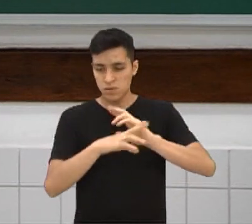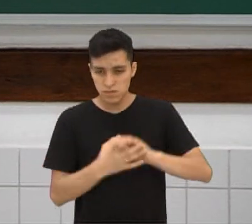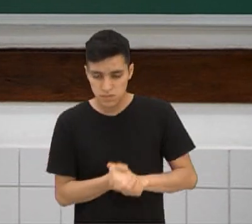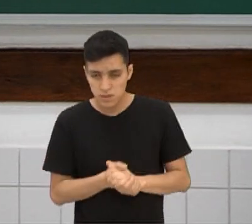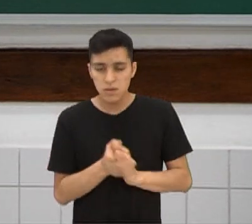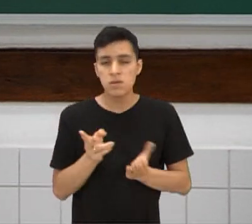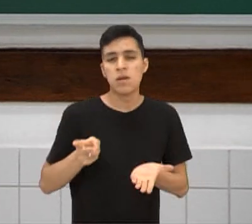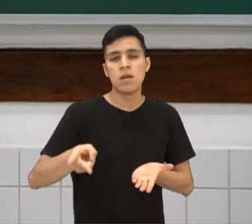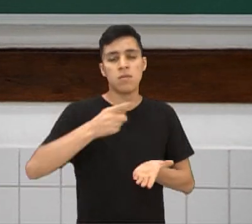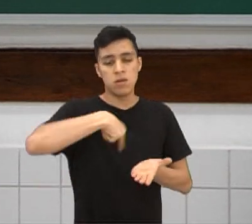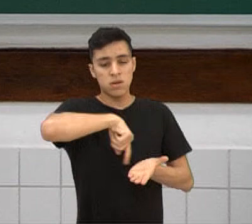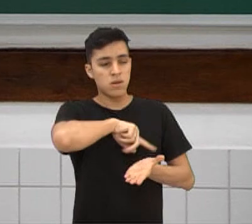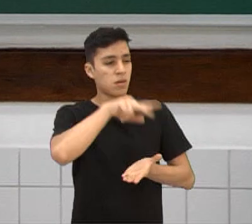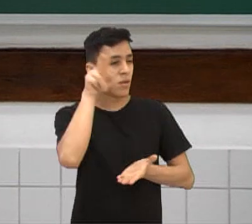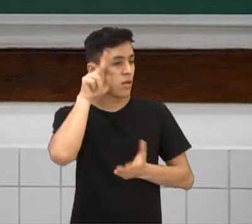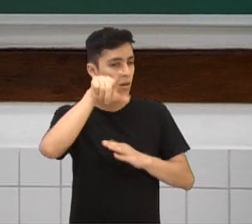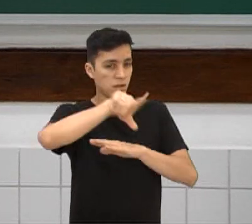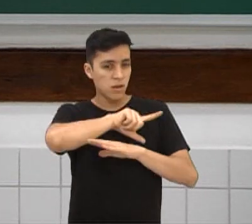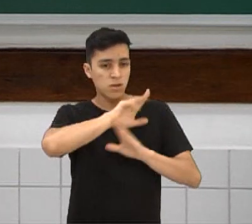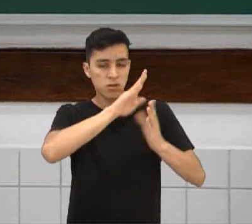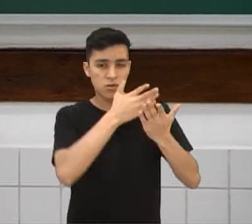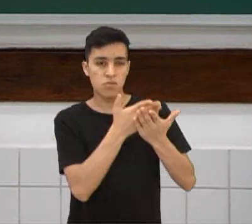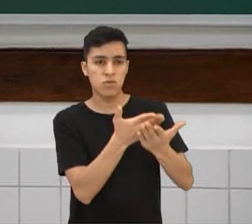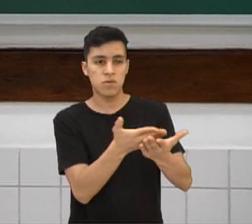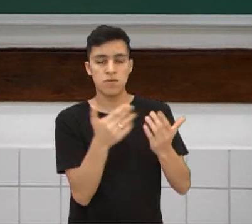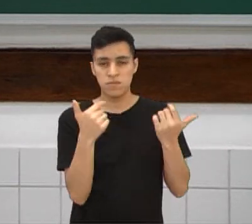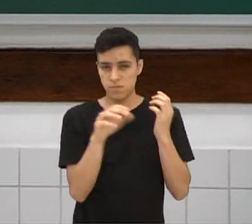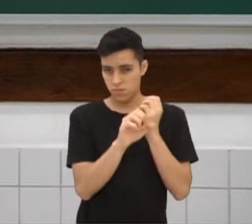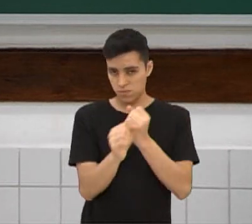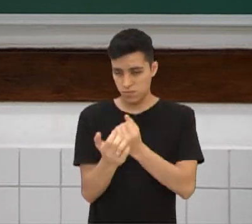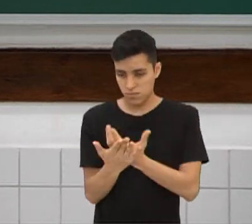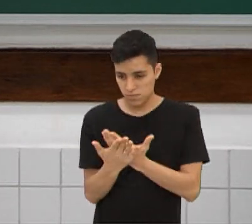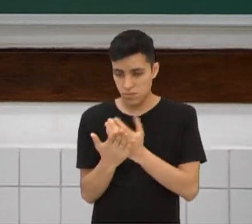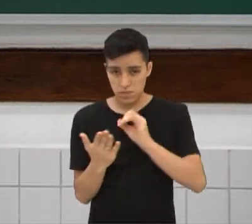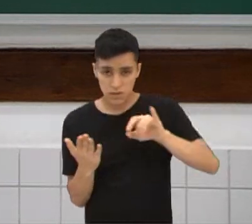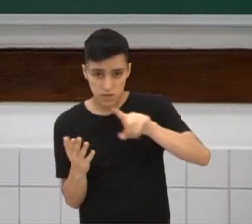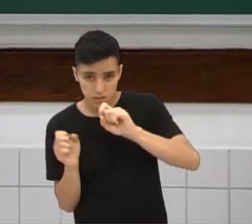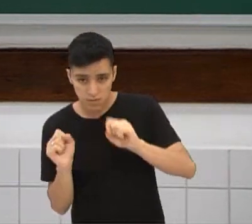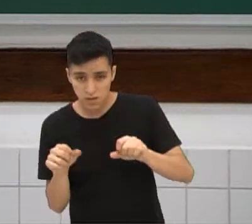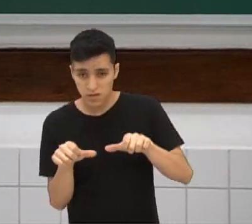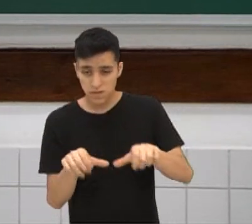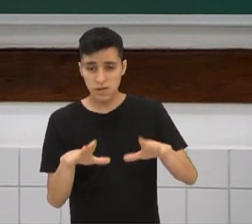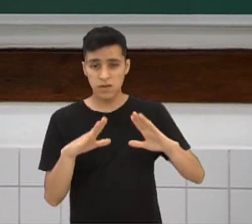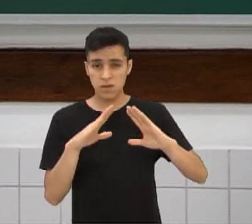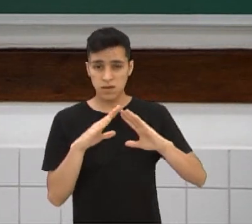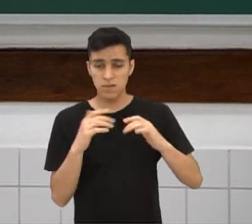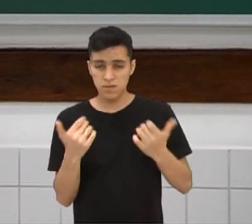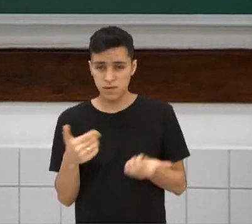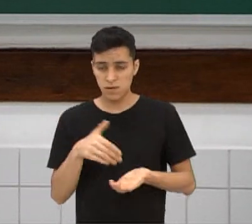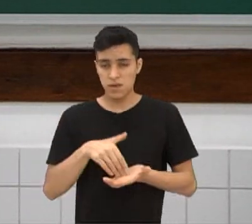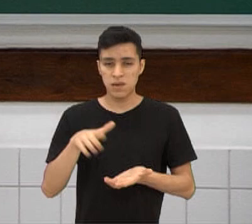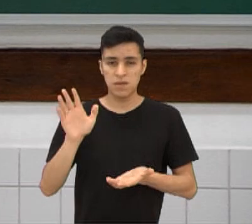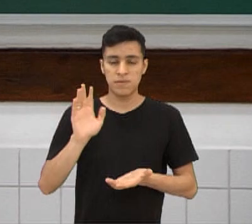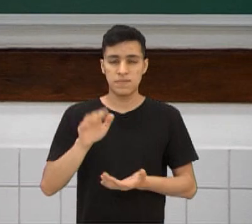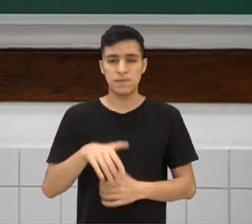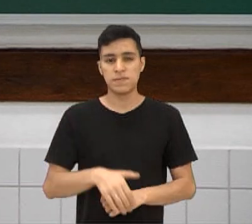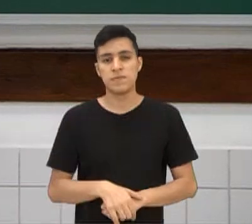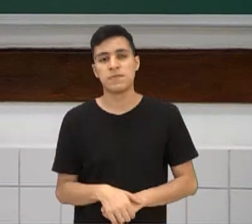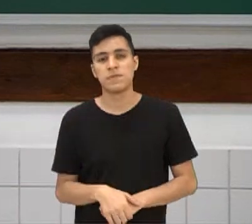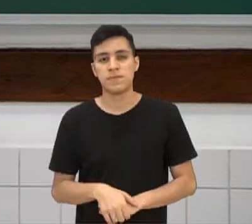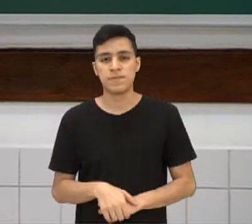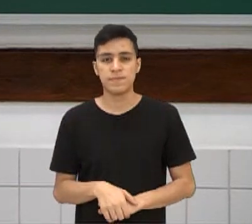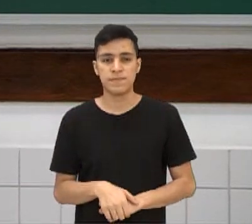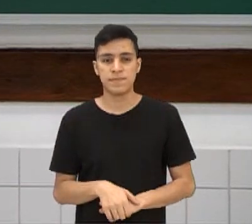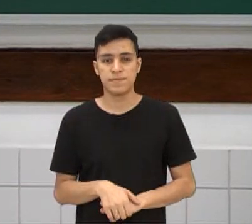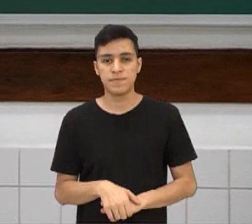sempre a lembrança do que a gente já viu nessa aula, ok? Se possível, stay home. Thanks a lot and see you there.